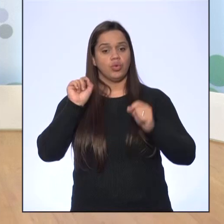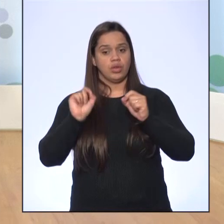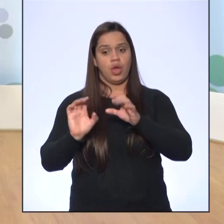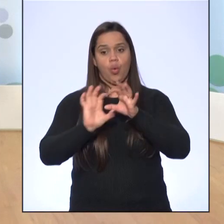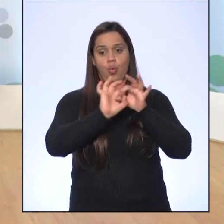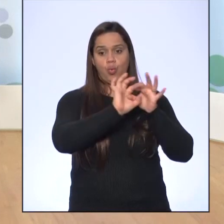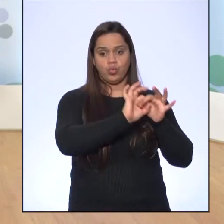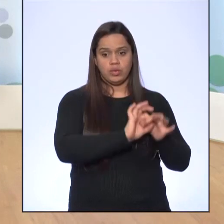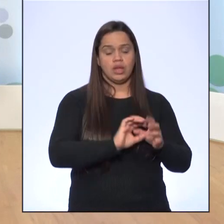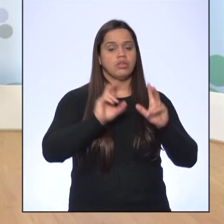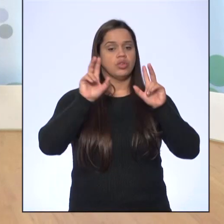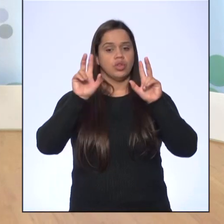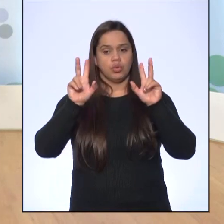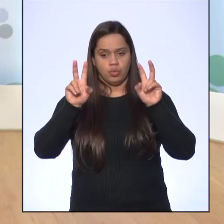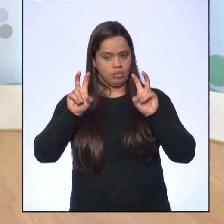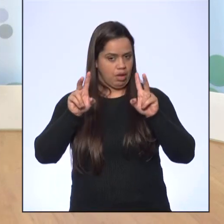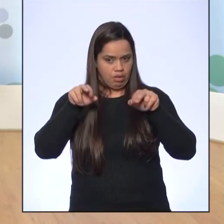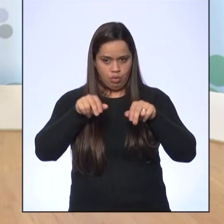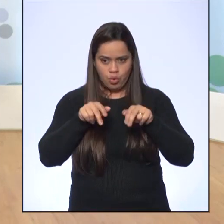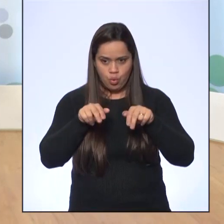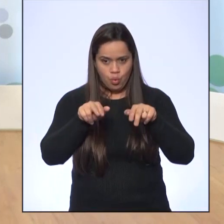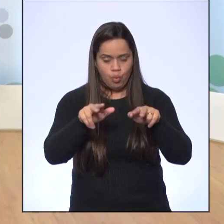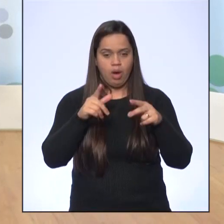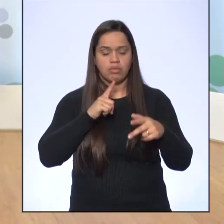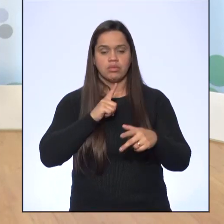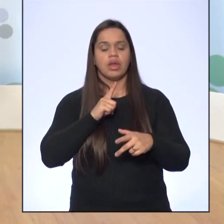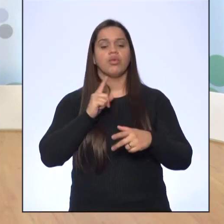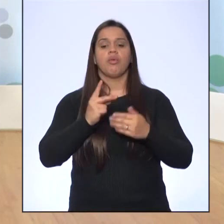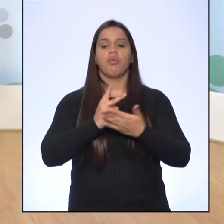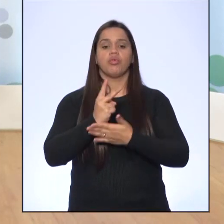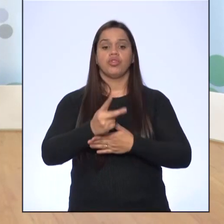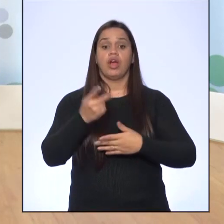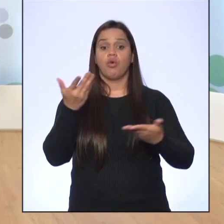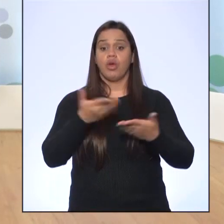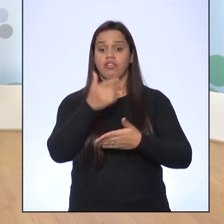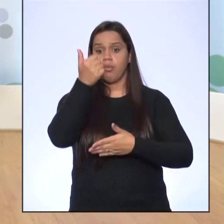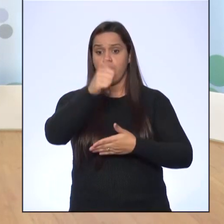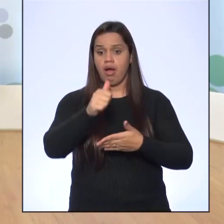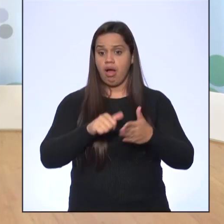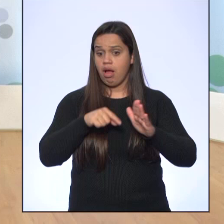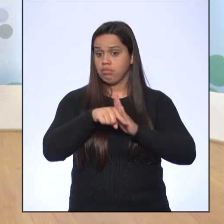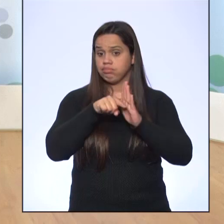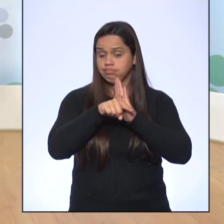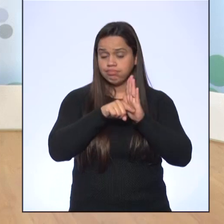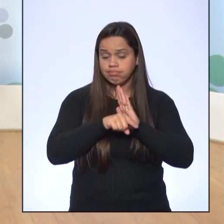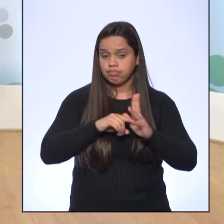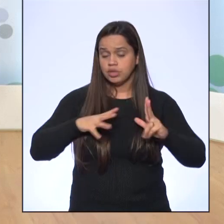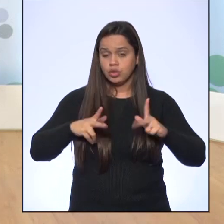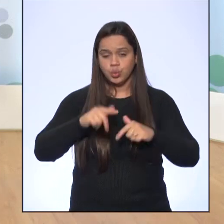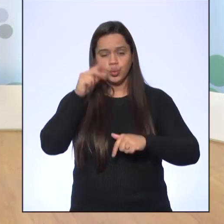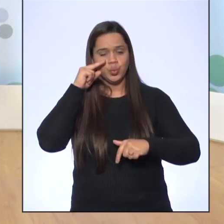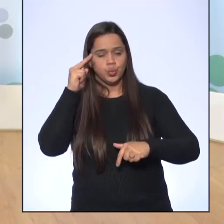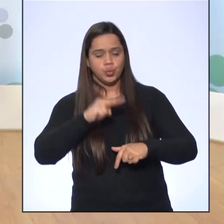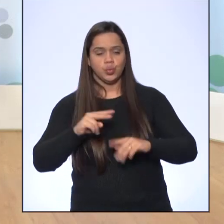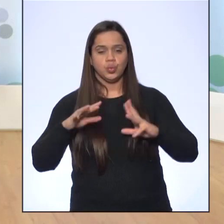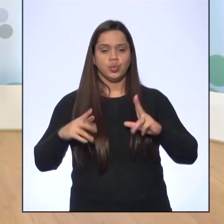mesmo assunto, tem uma continuidade, e é por isso que hoje a gente vai analisar esses documentos para entender melhor, a partir deles,